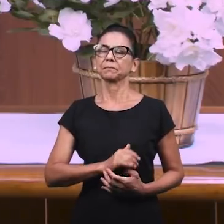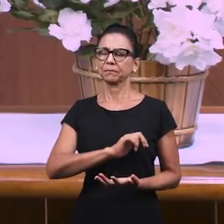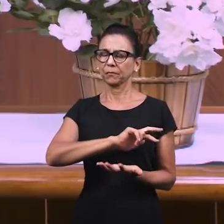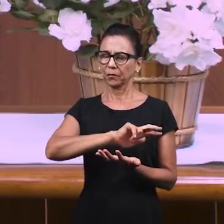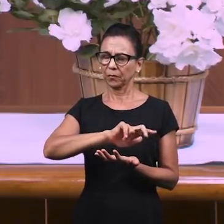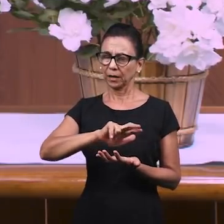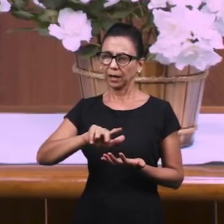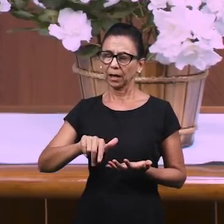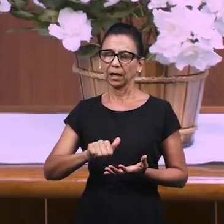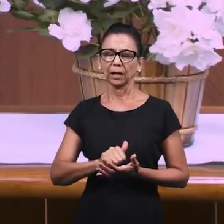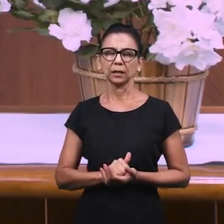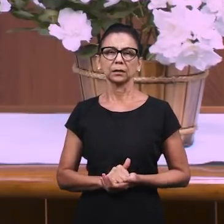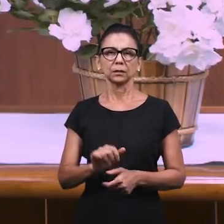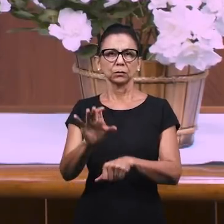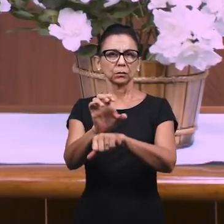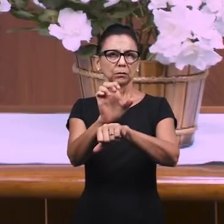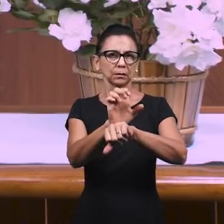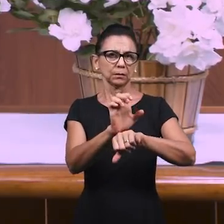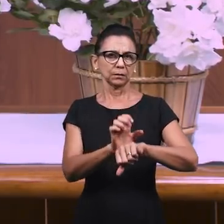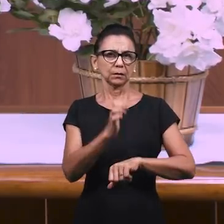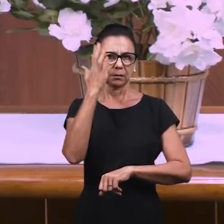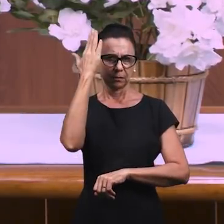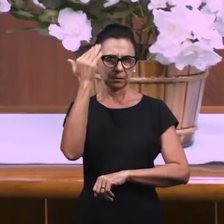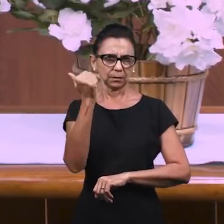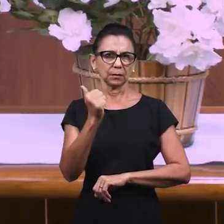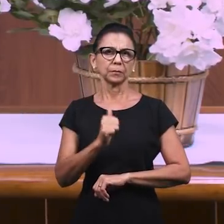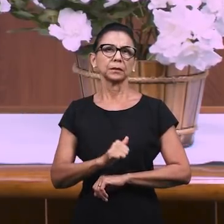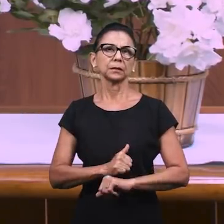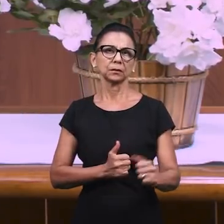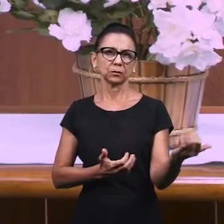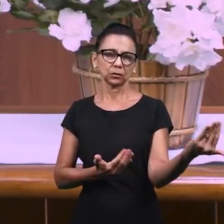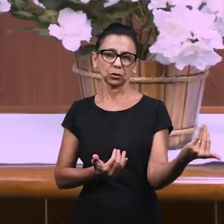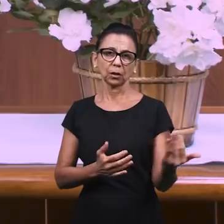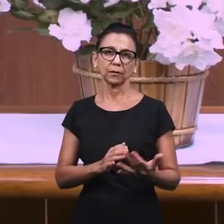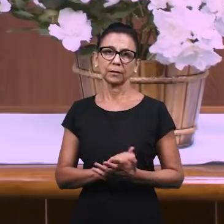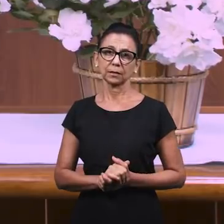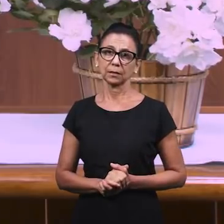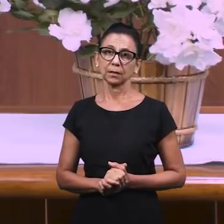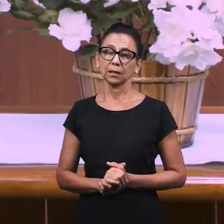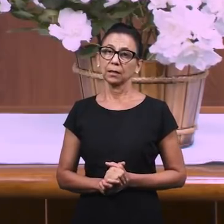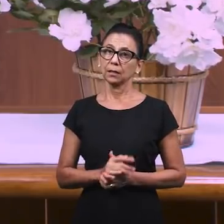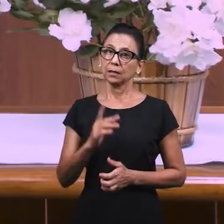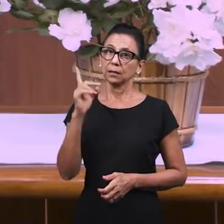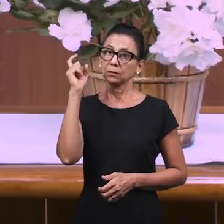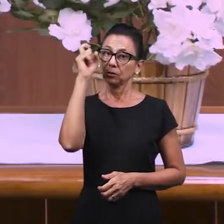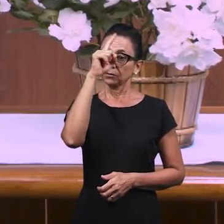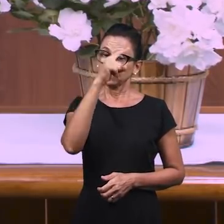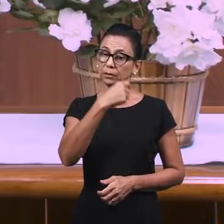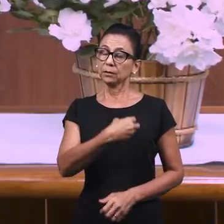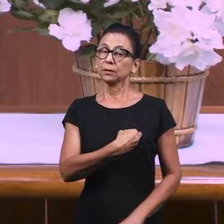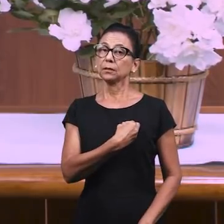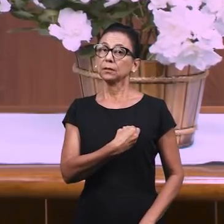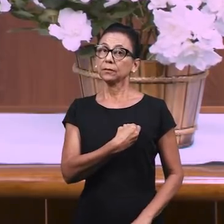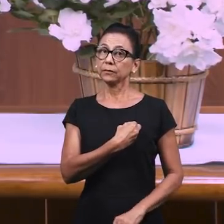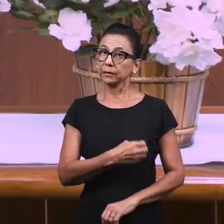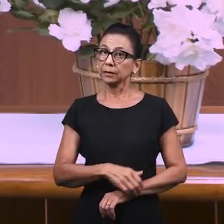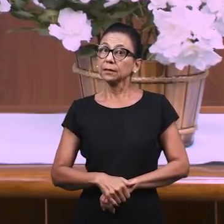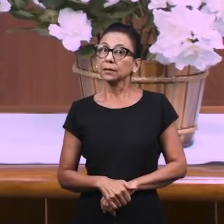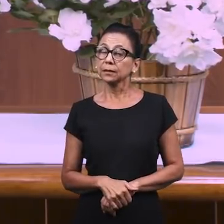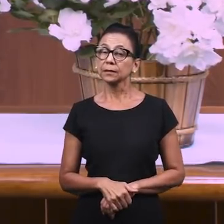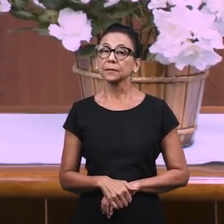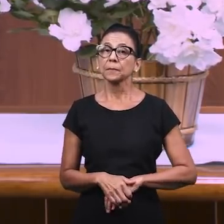aqui nessa reunião, né, do estado do Amazonas, de Roraima, provados. Que a vida não foi fácil para eles, não. Tem aí